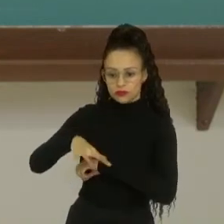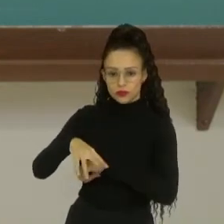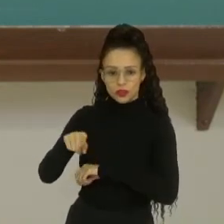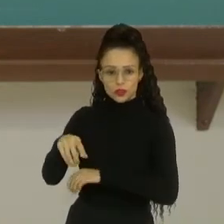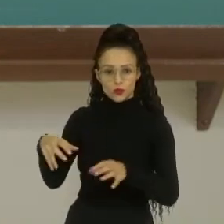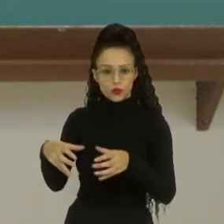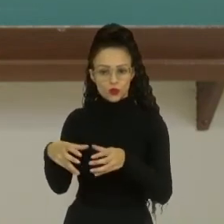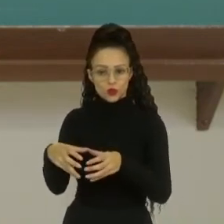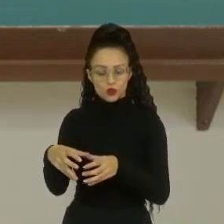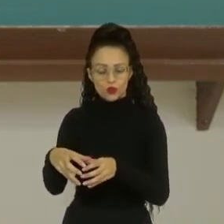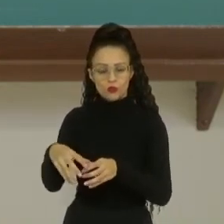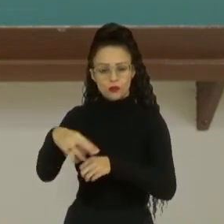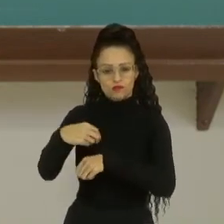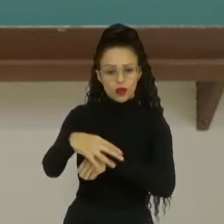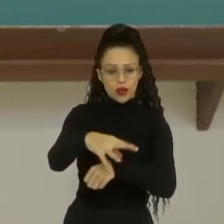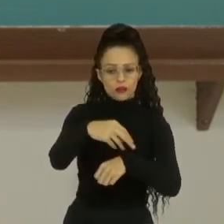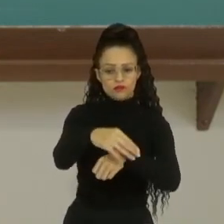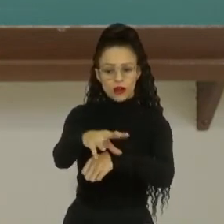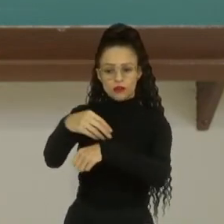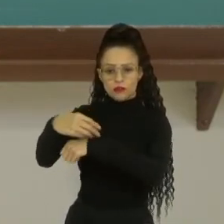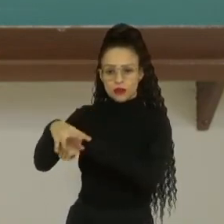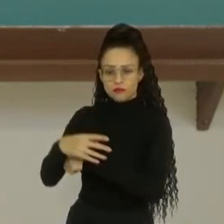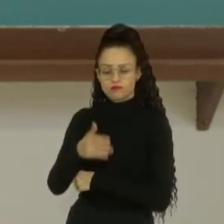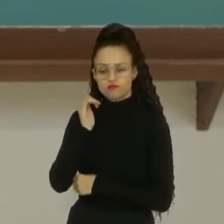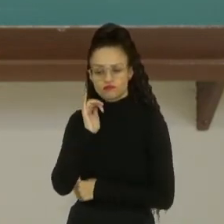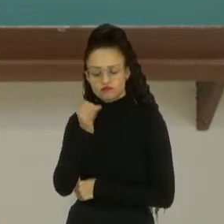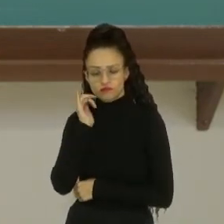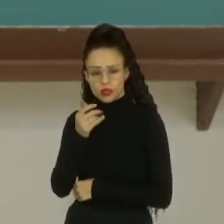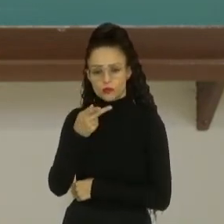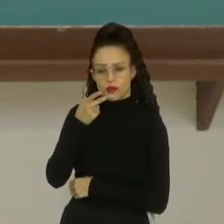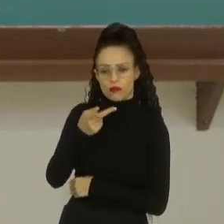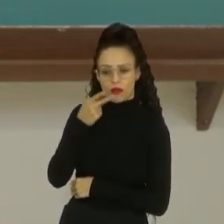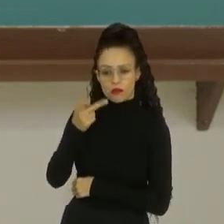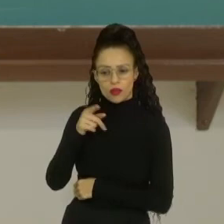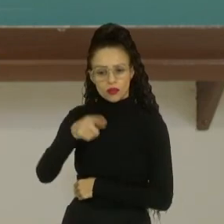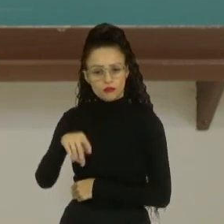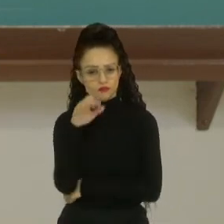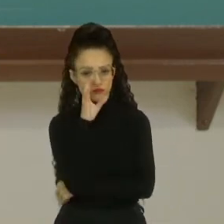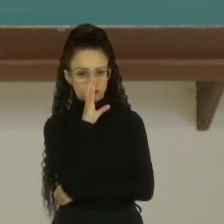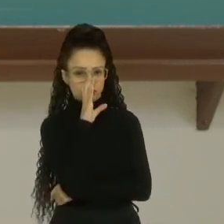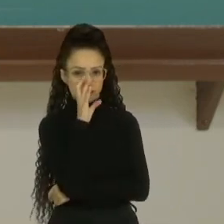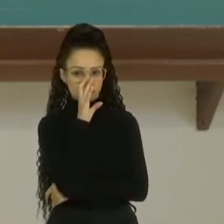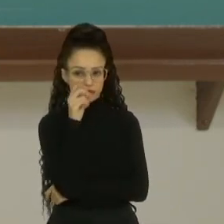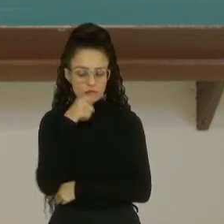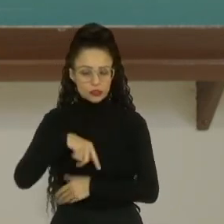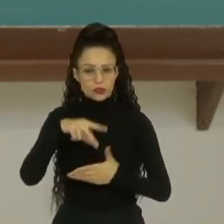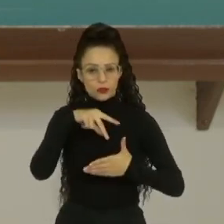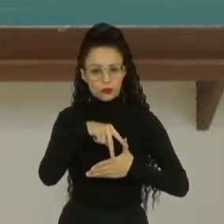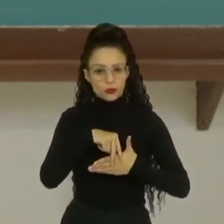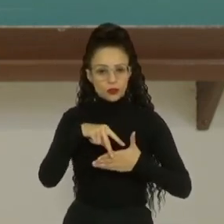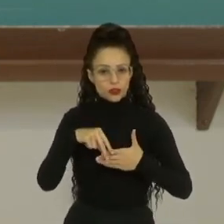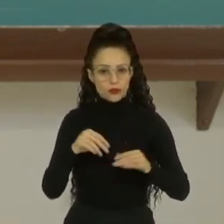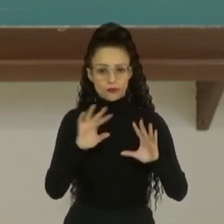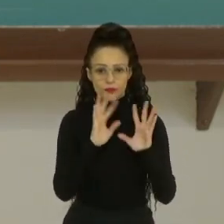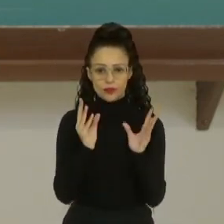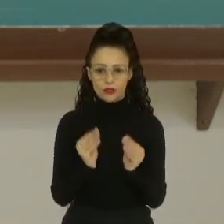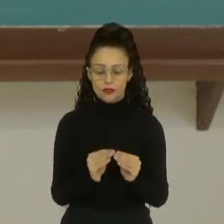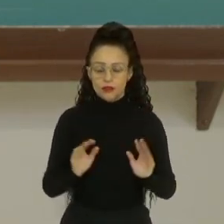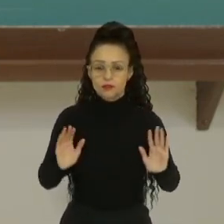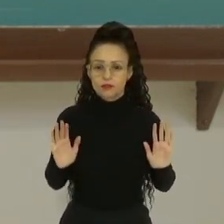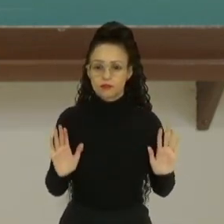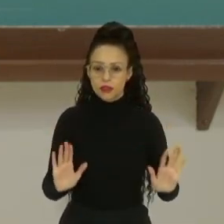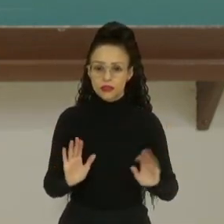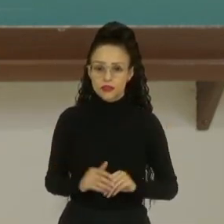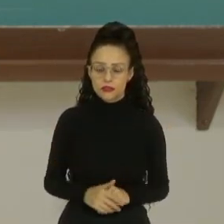grupos que se formavam ali para contar ou ouvir, né, ali os cordéis, enfim.